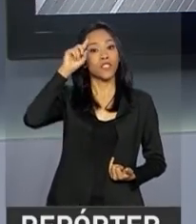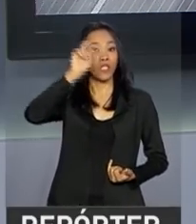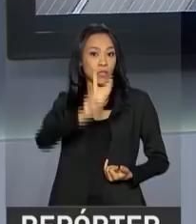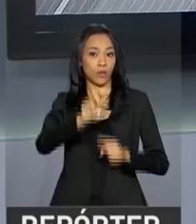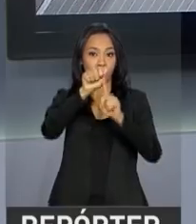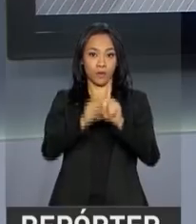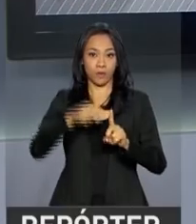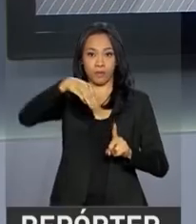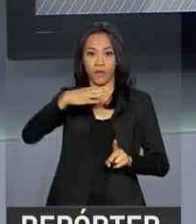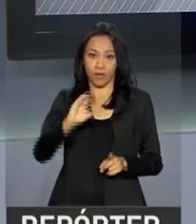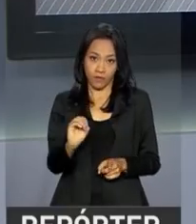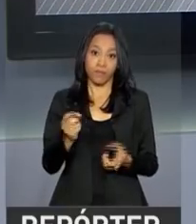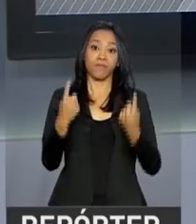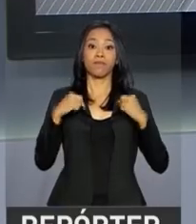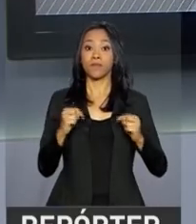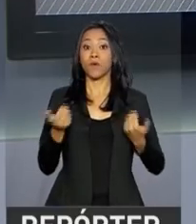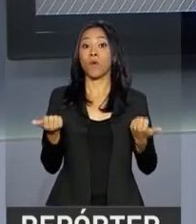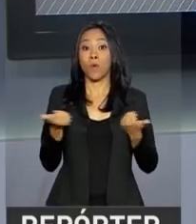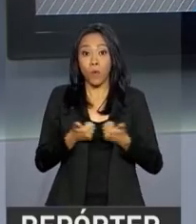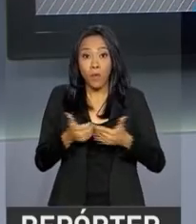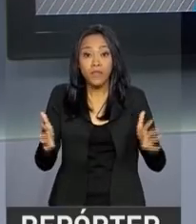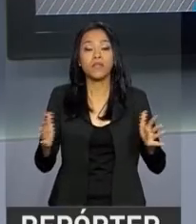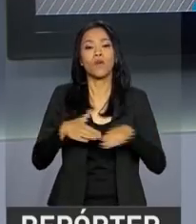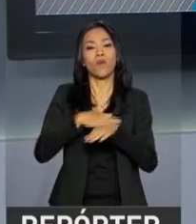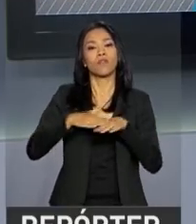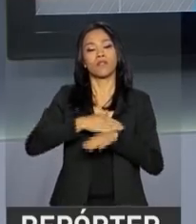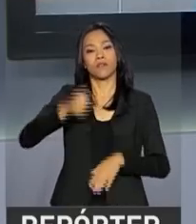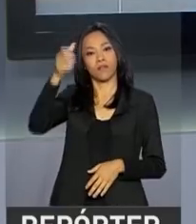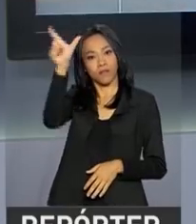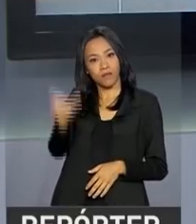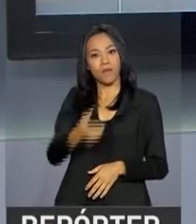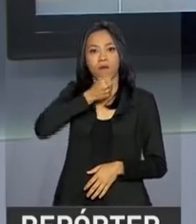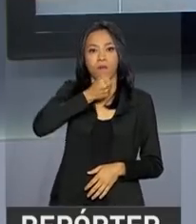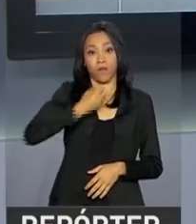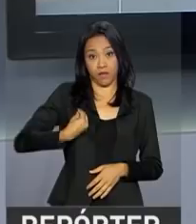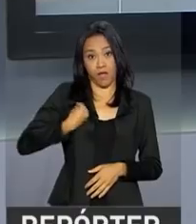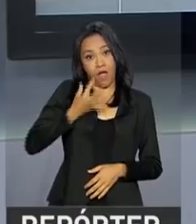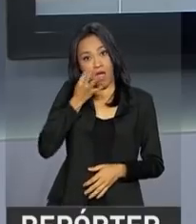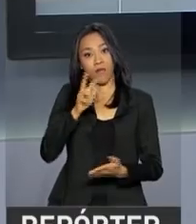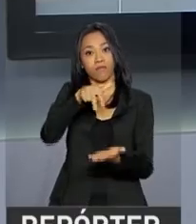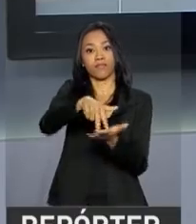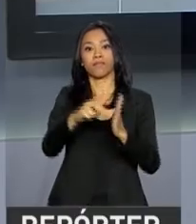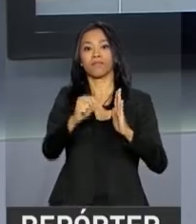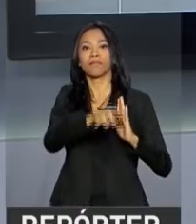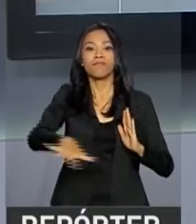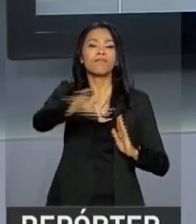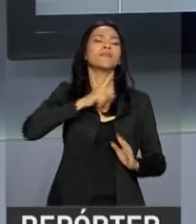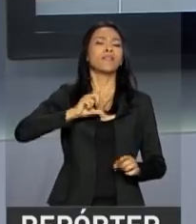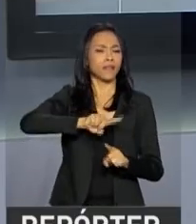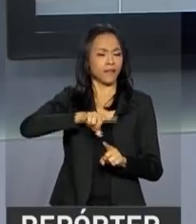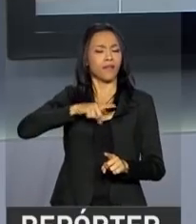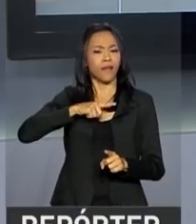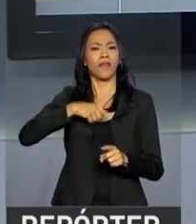de março a gente começa a sedição conversando ao vivo com a repórter luana karen que está no palácio do planalto e tem informações sobre a agenda de hoje